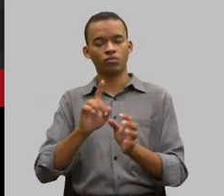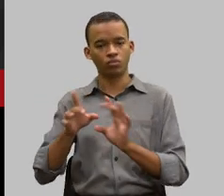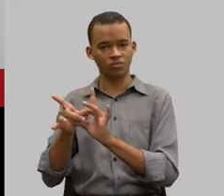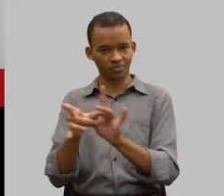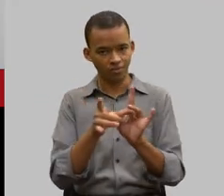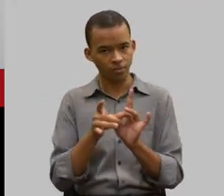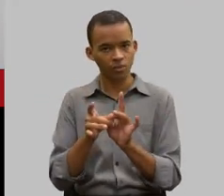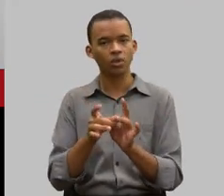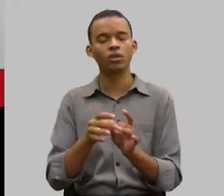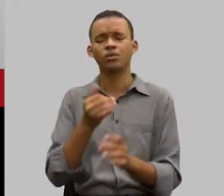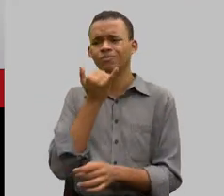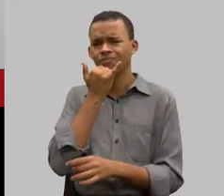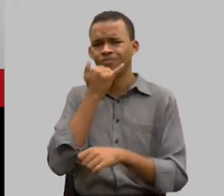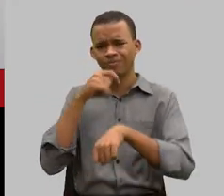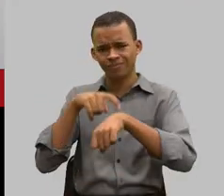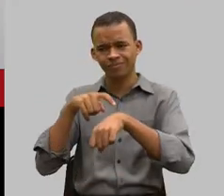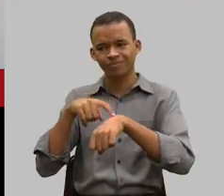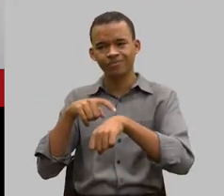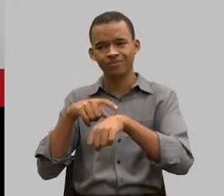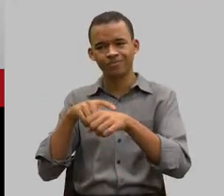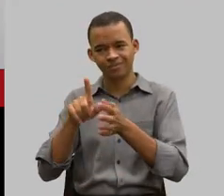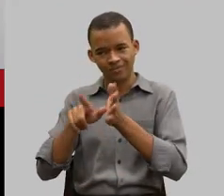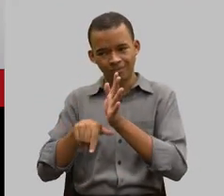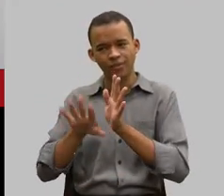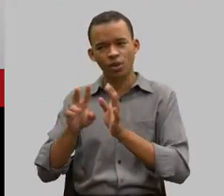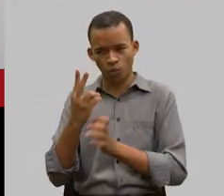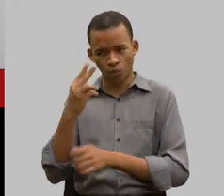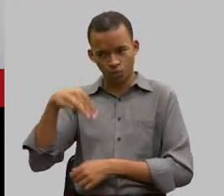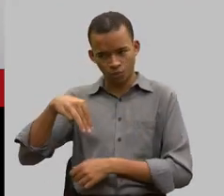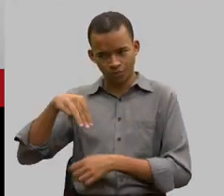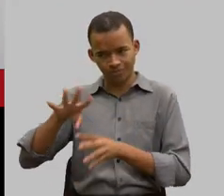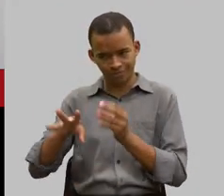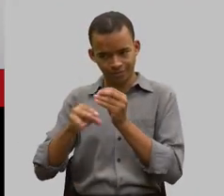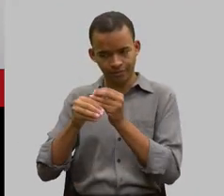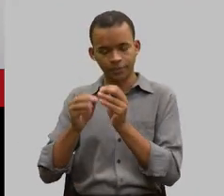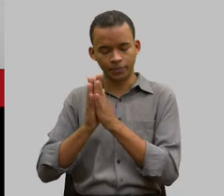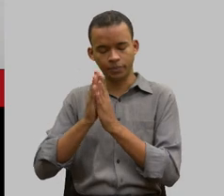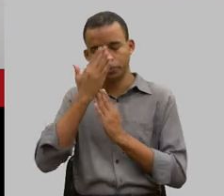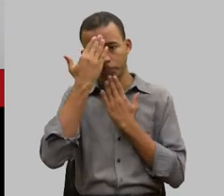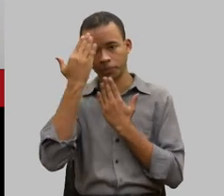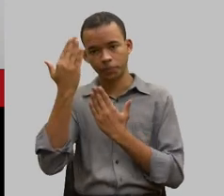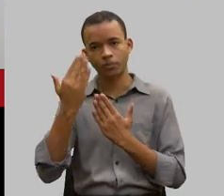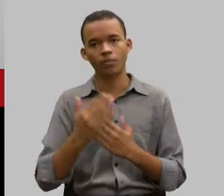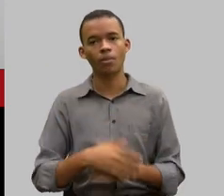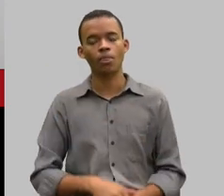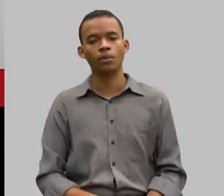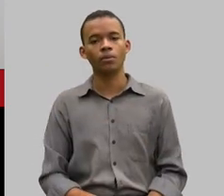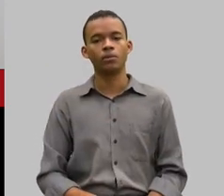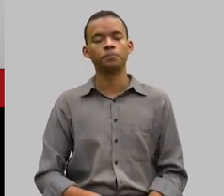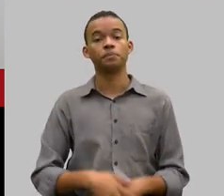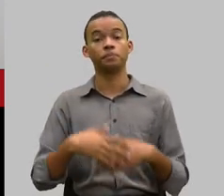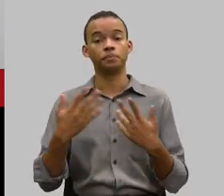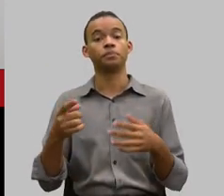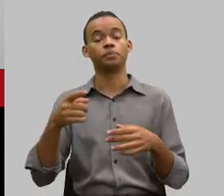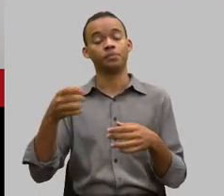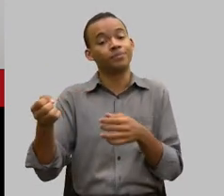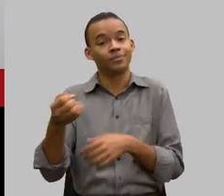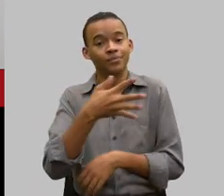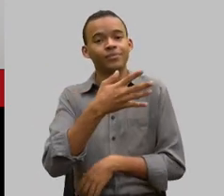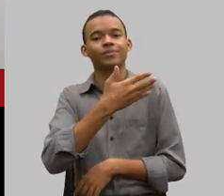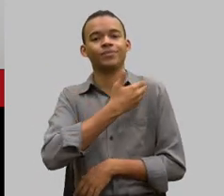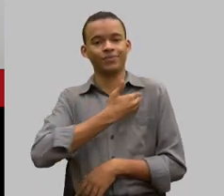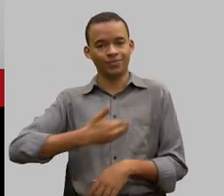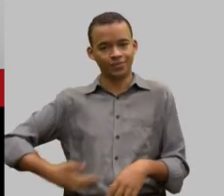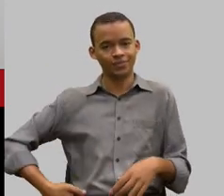encerro poar bem obrigado eh Então essa essa nova estrutura né determinada pela